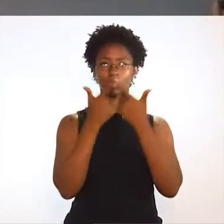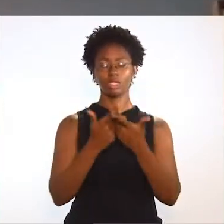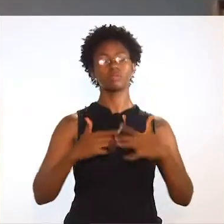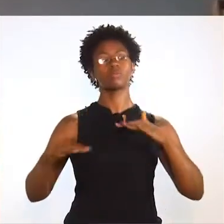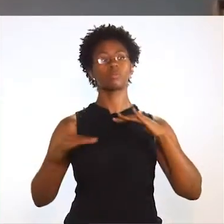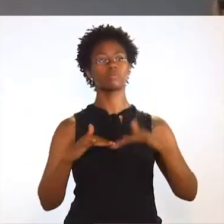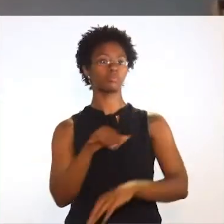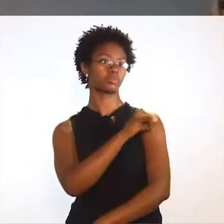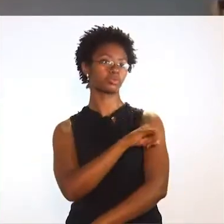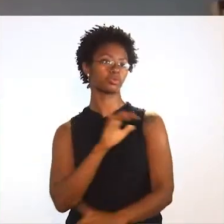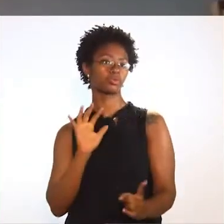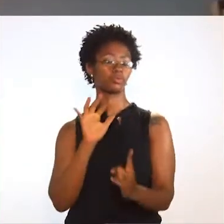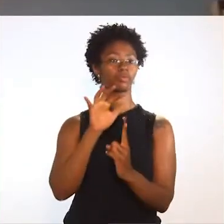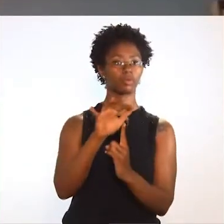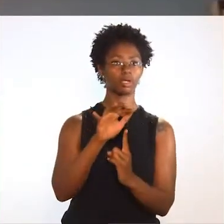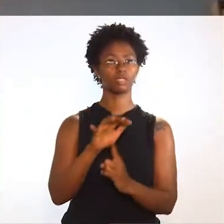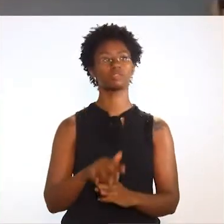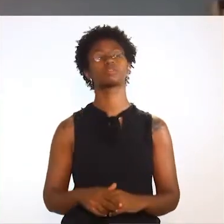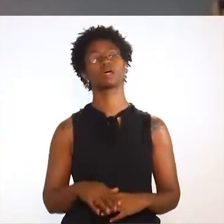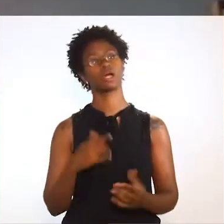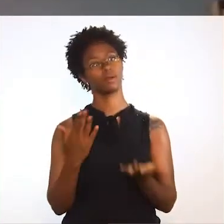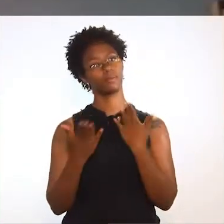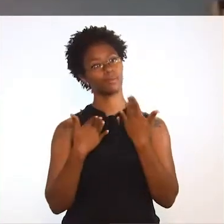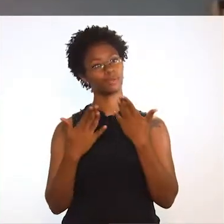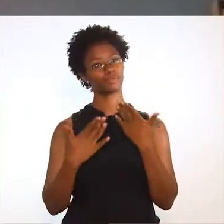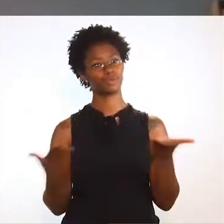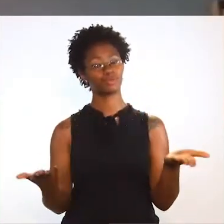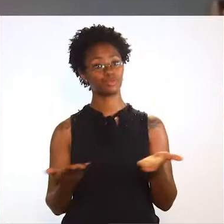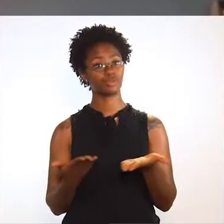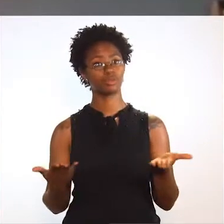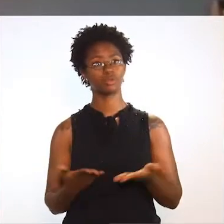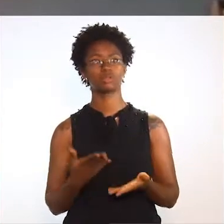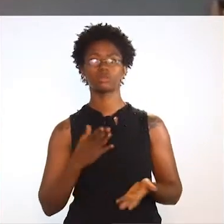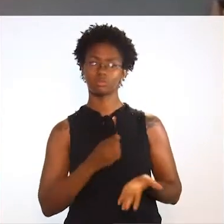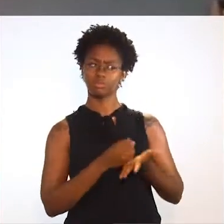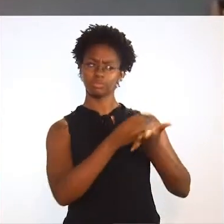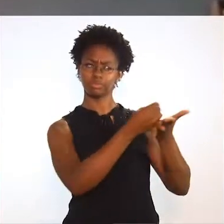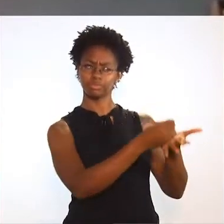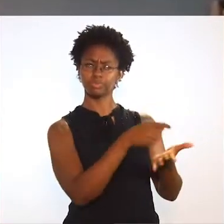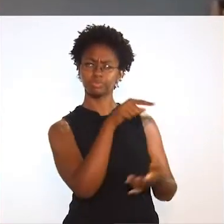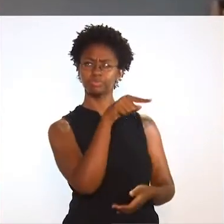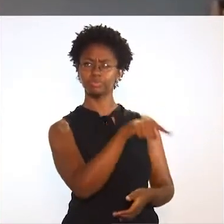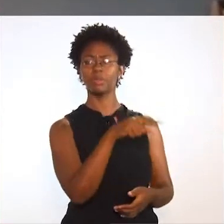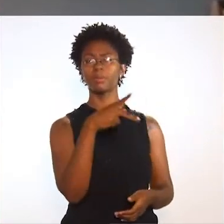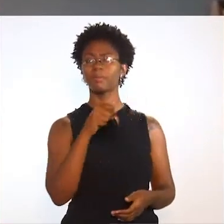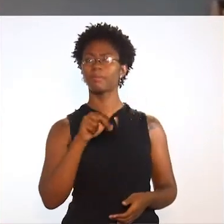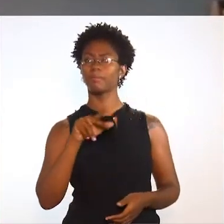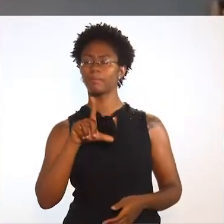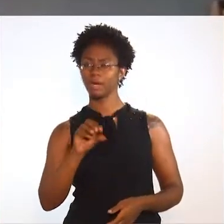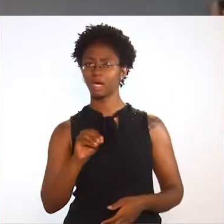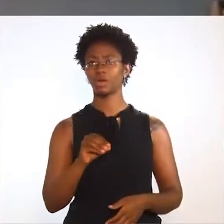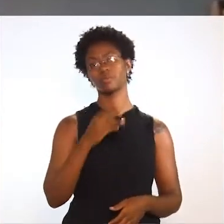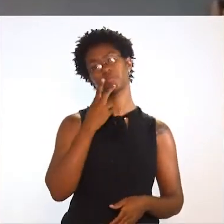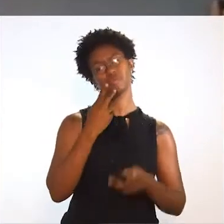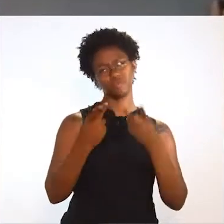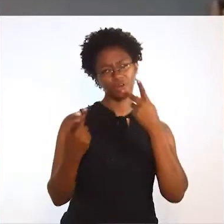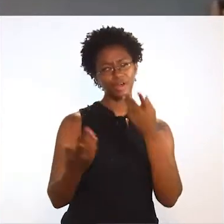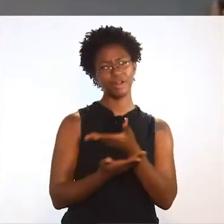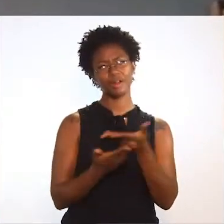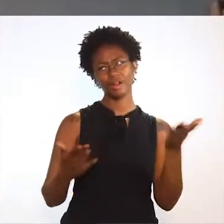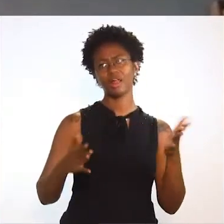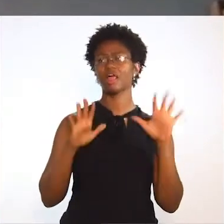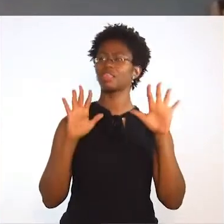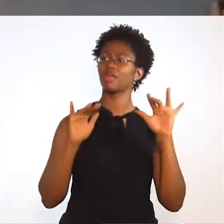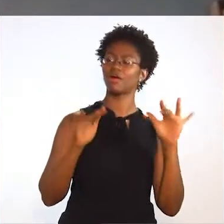Rio de Impacto, trazido pela Splend, essa roda de conversa. Então, eu vou passar a palavra para o Paulo, para ele fazer as boas-vindas aí